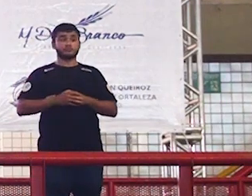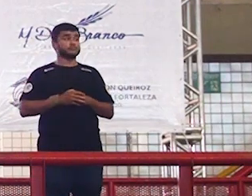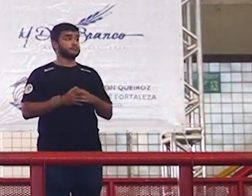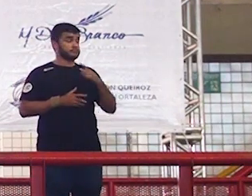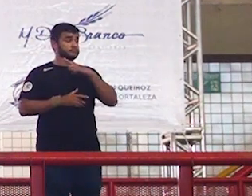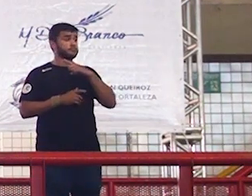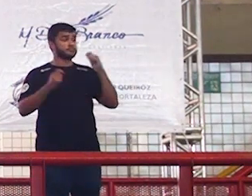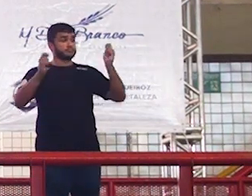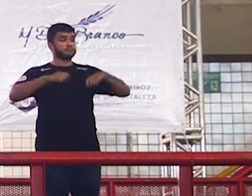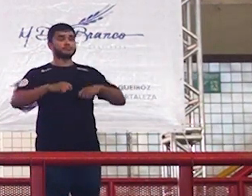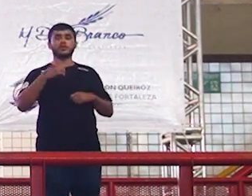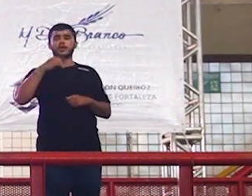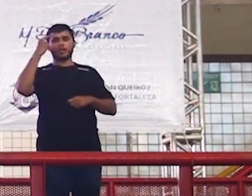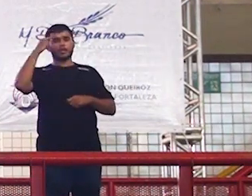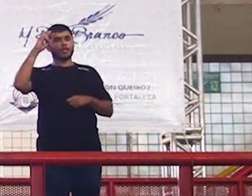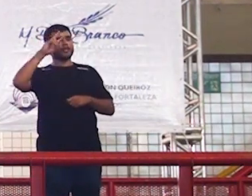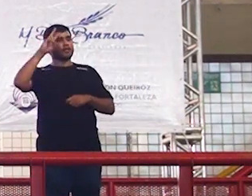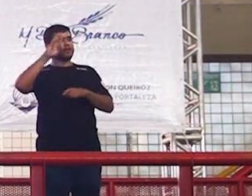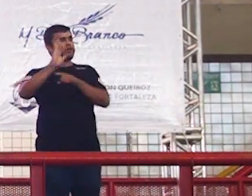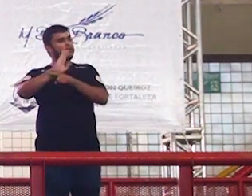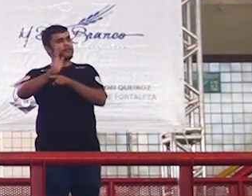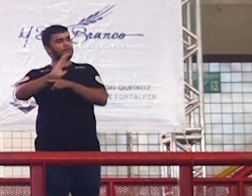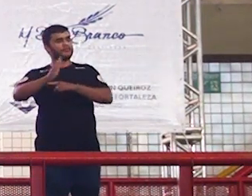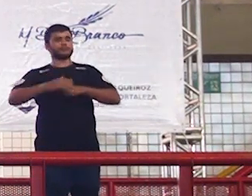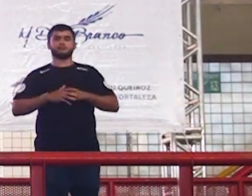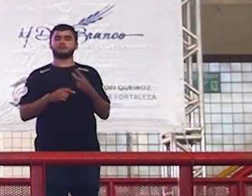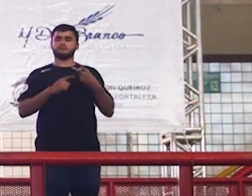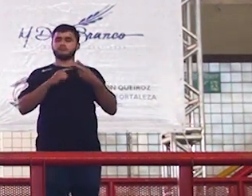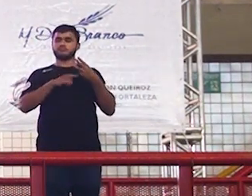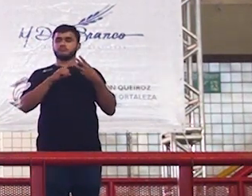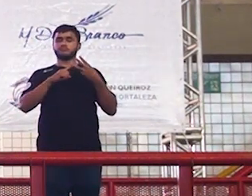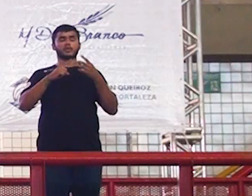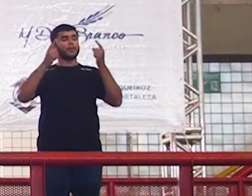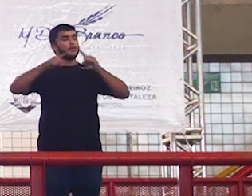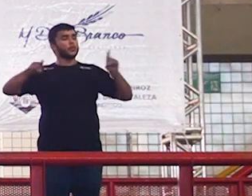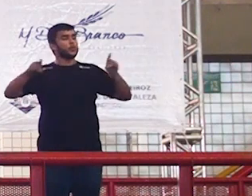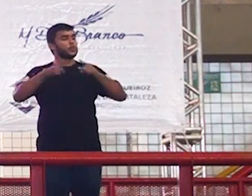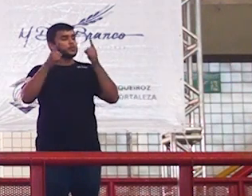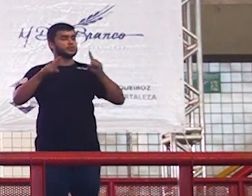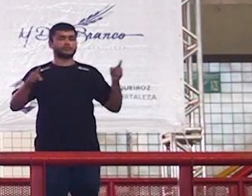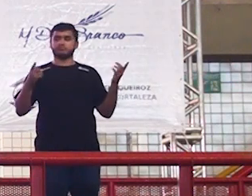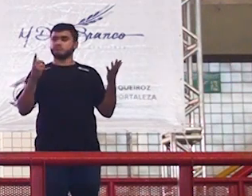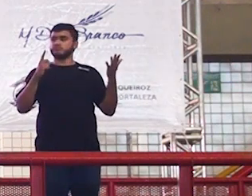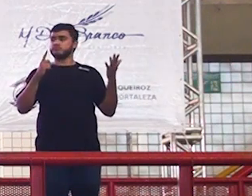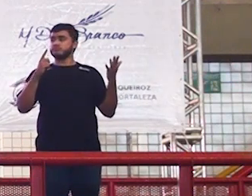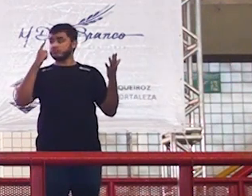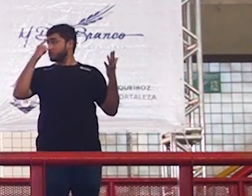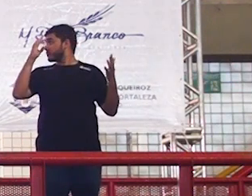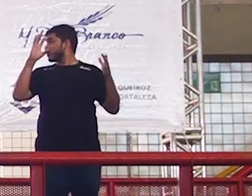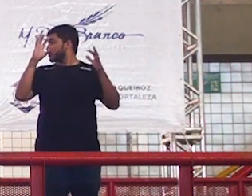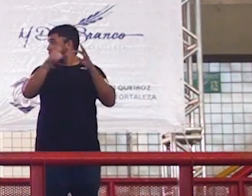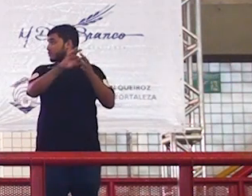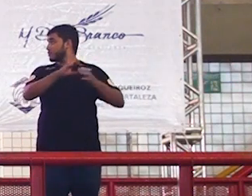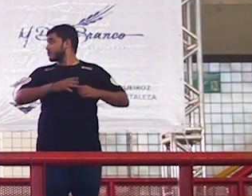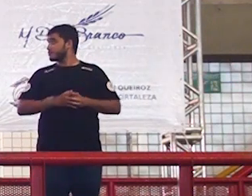Você poderia se lembrar de um filme, de uma música, de um livro que fale sobre